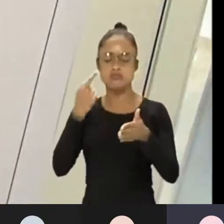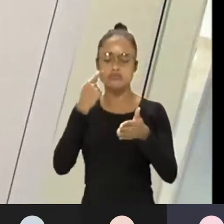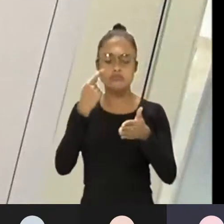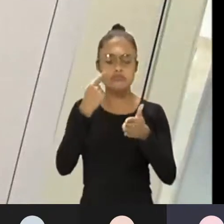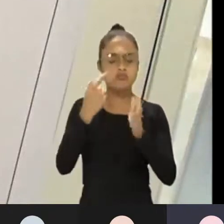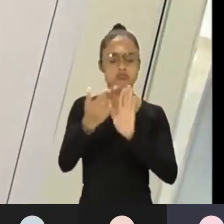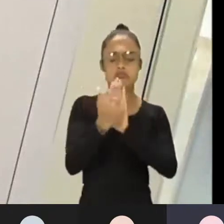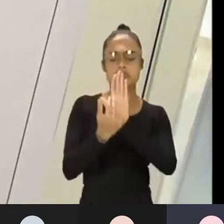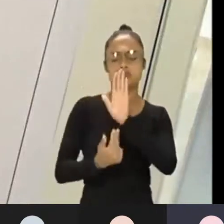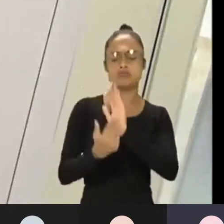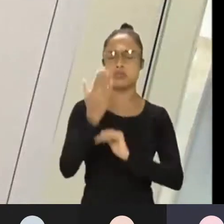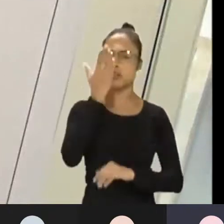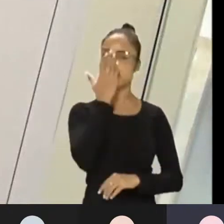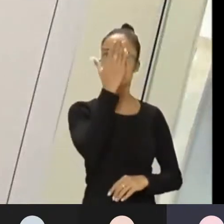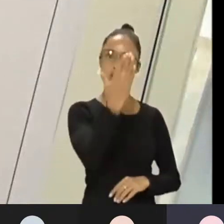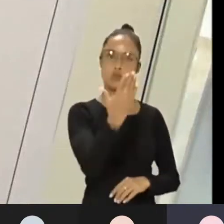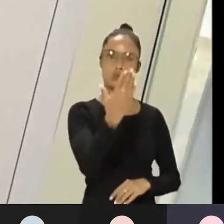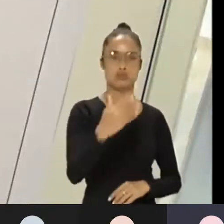vista frontal.